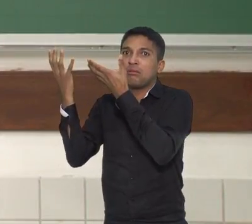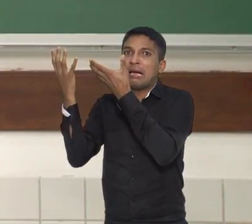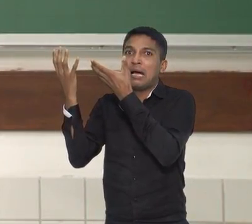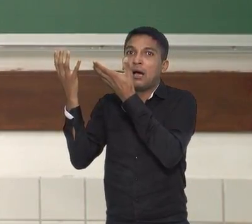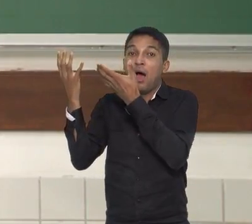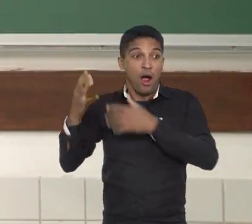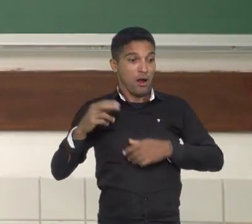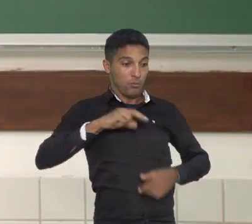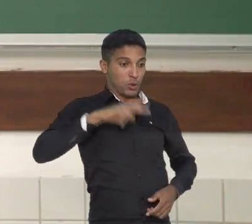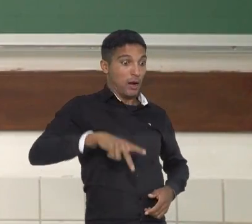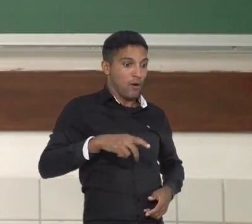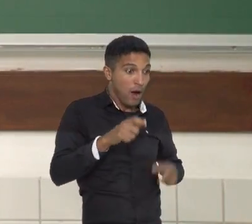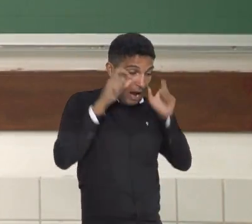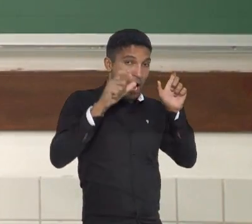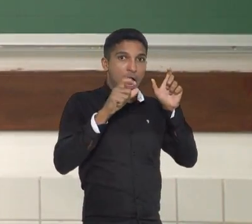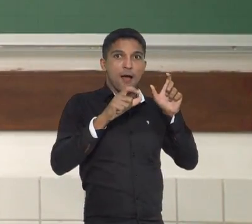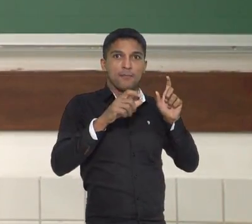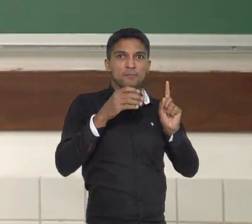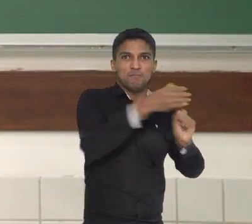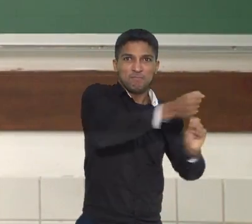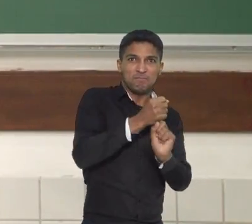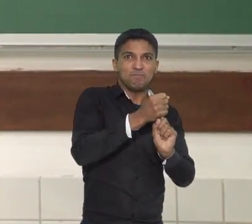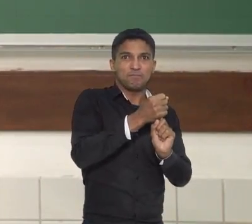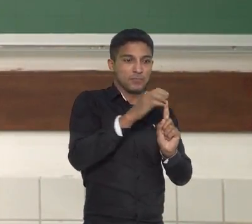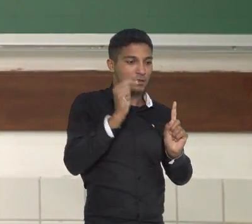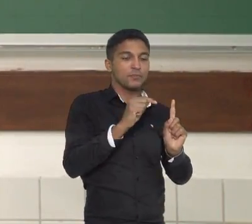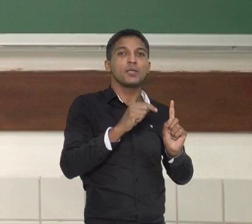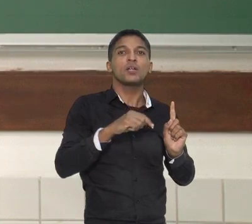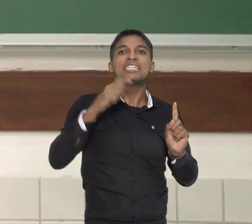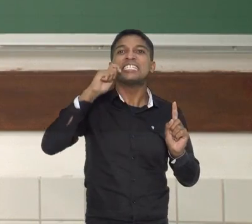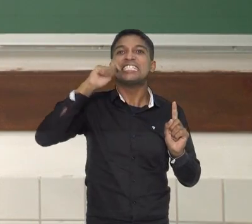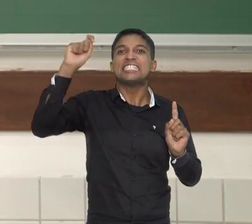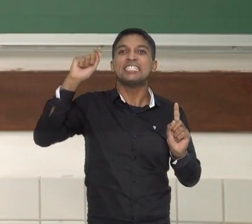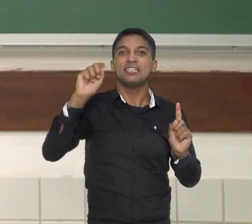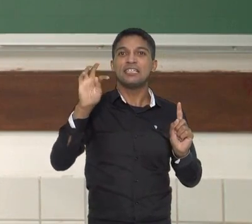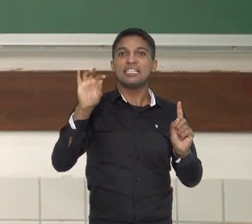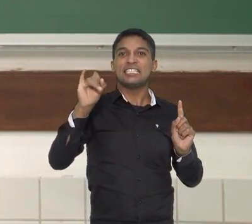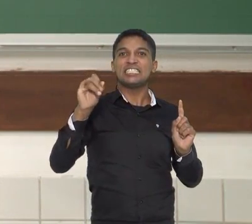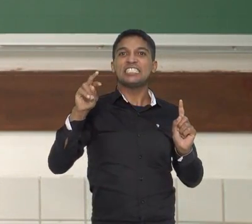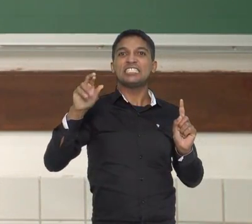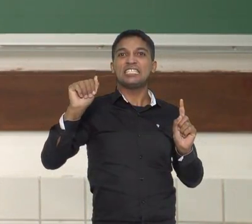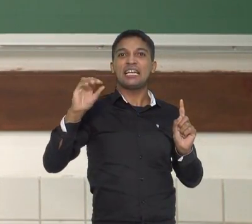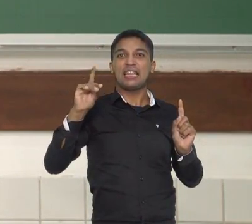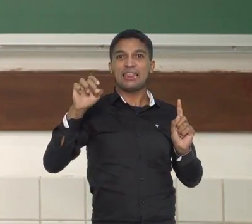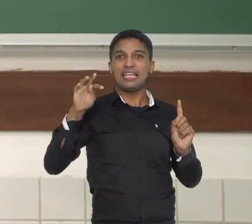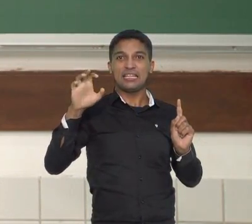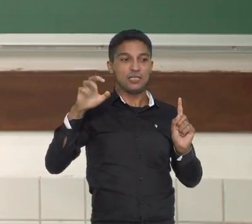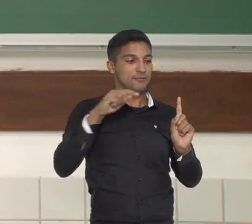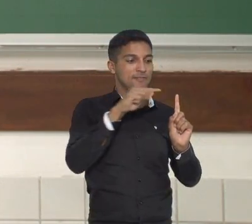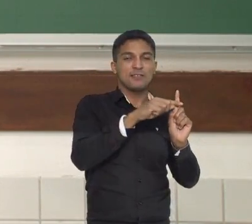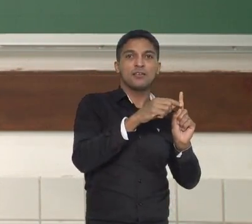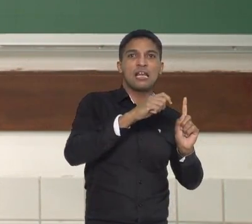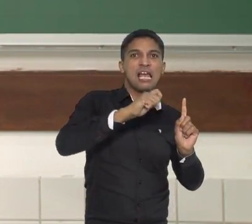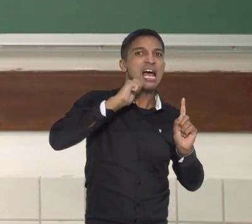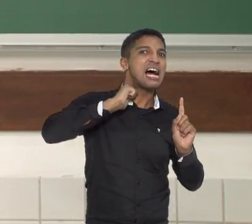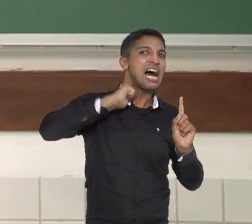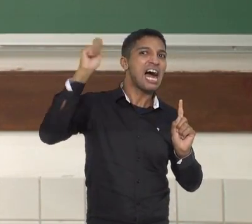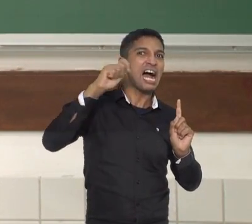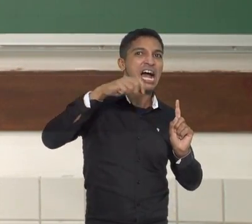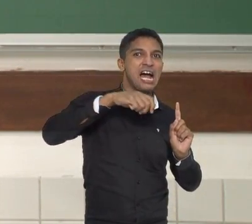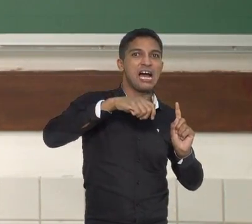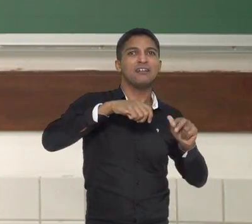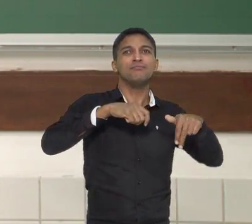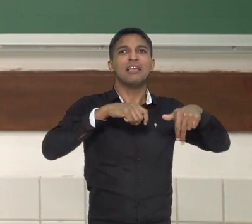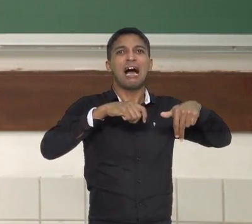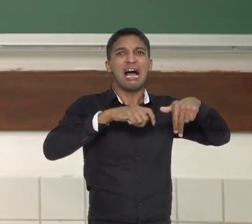relembrando a última aula, tá? Como que terminou a Conjuração Mineira? Terminou com o enforcamento de Tiradentes e o movimento